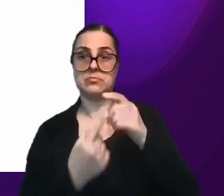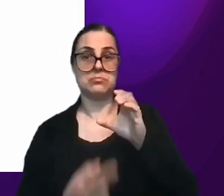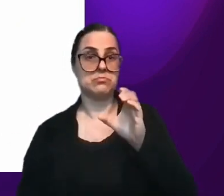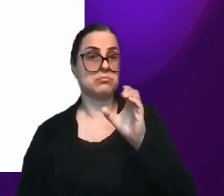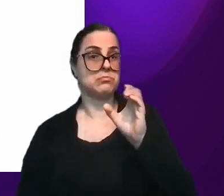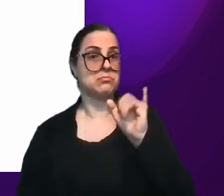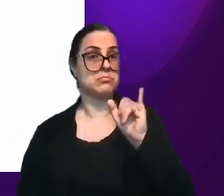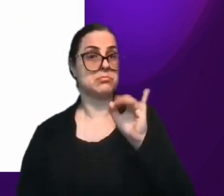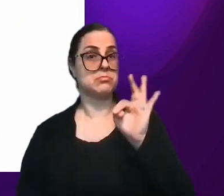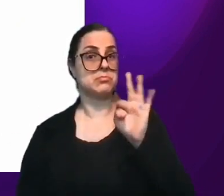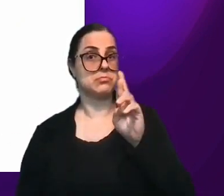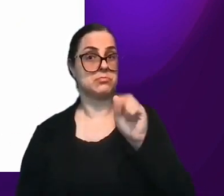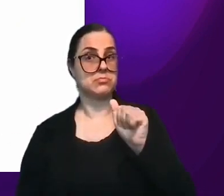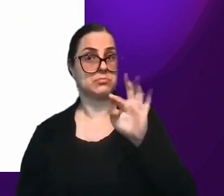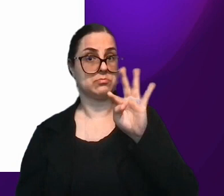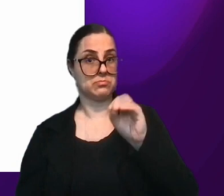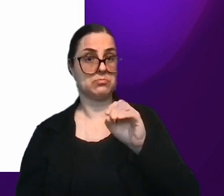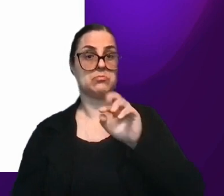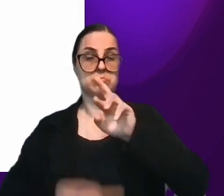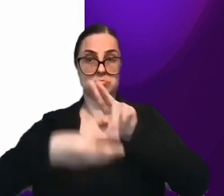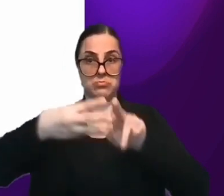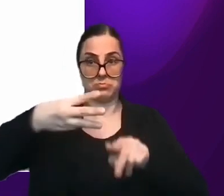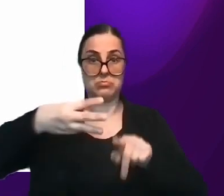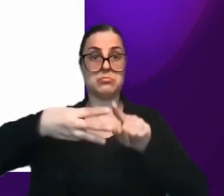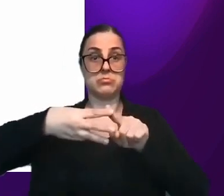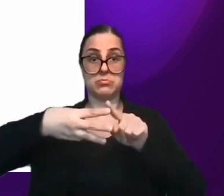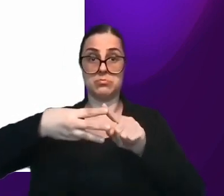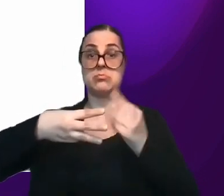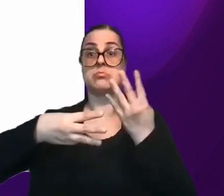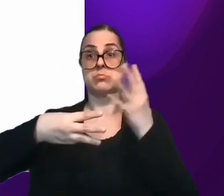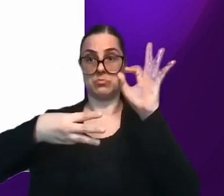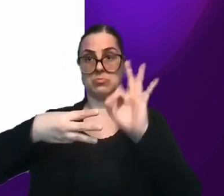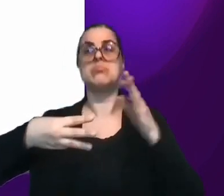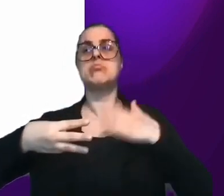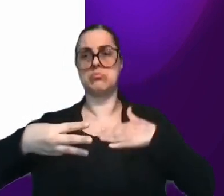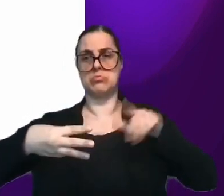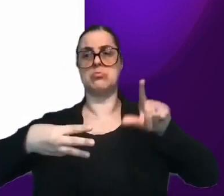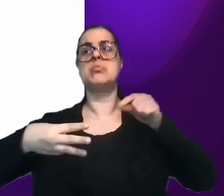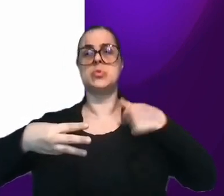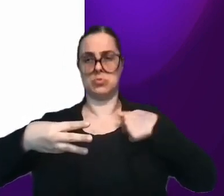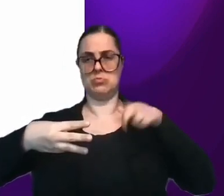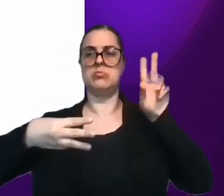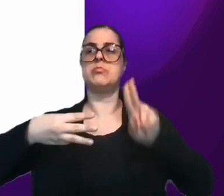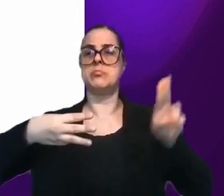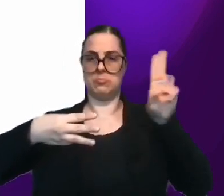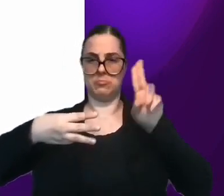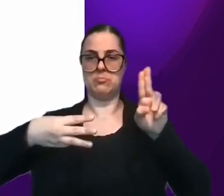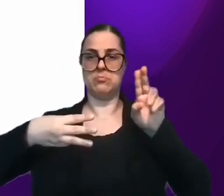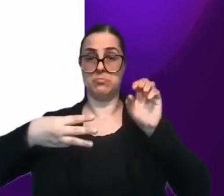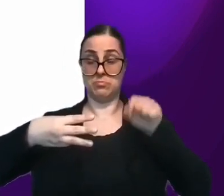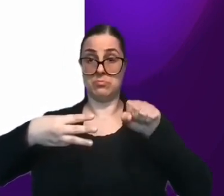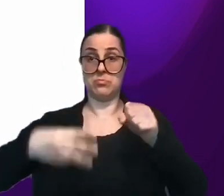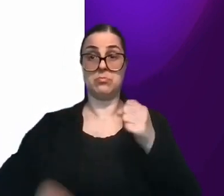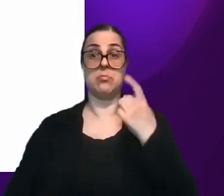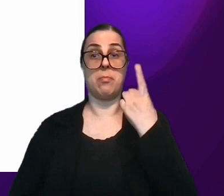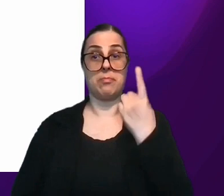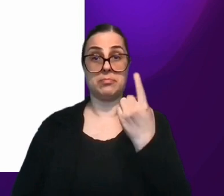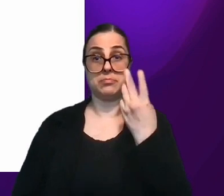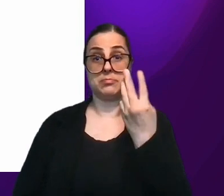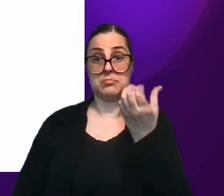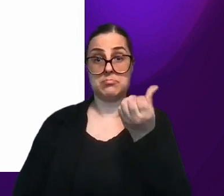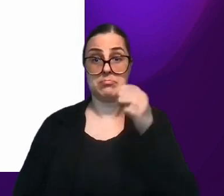trissódico a 4%, que é o que pessoalmente eu uso. Ele tem uma concentração de 136 milimol e